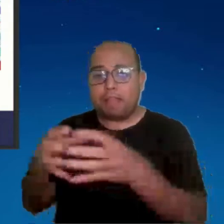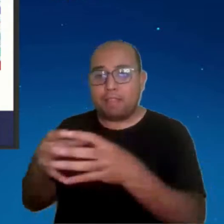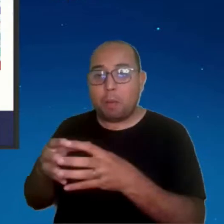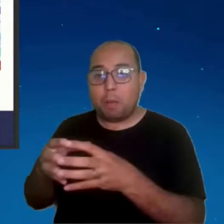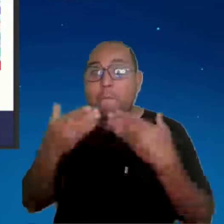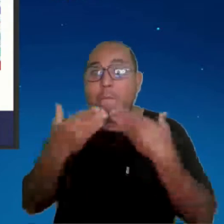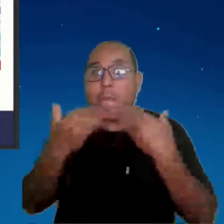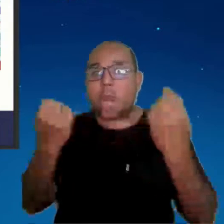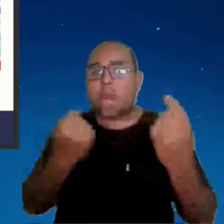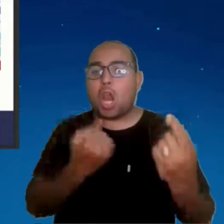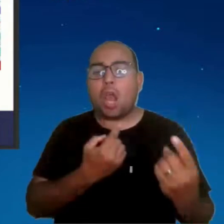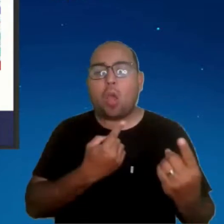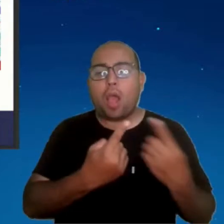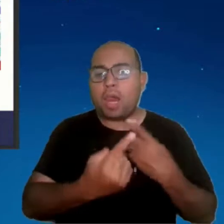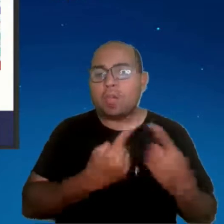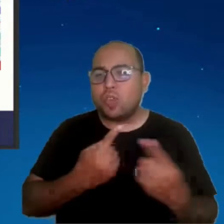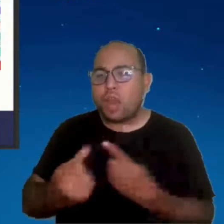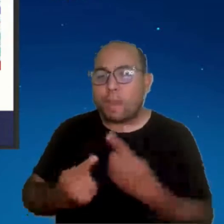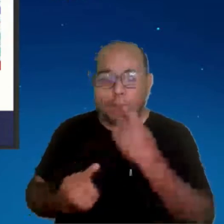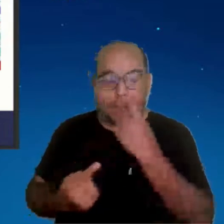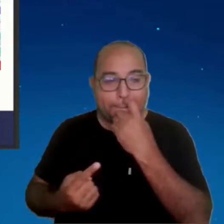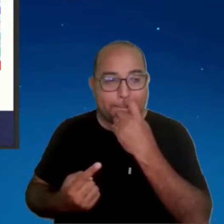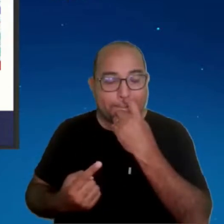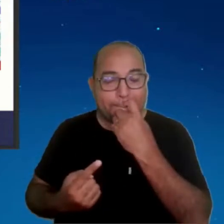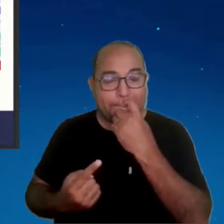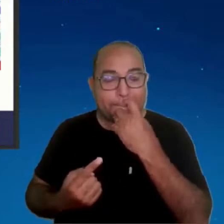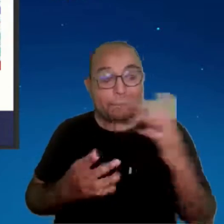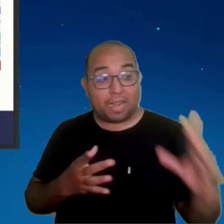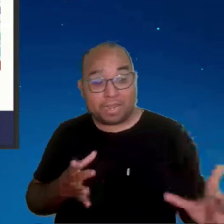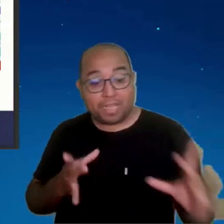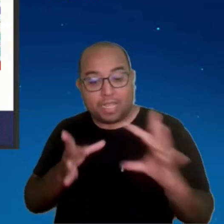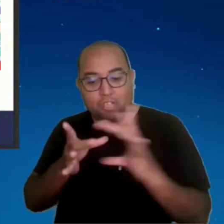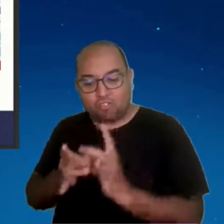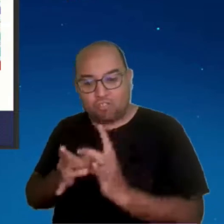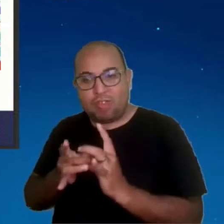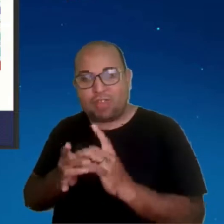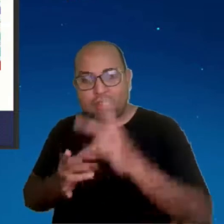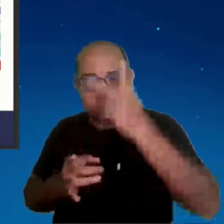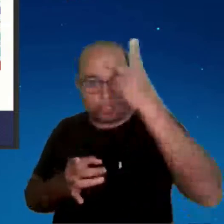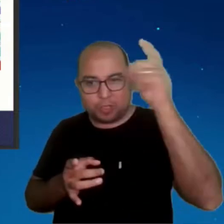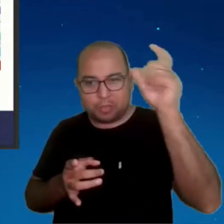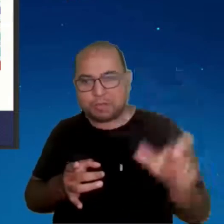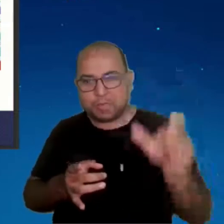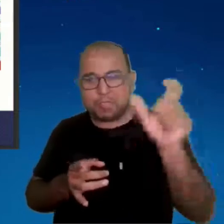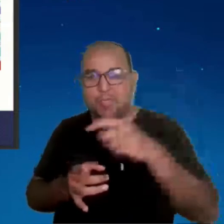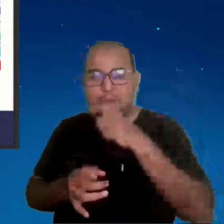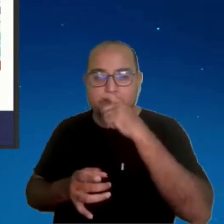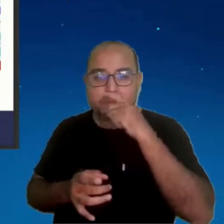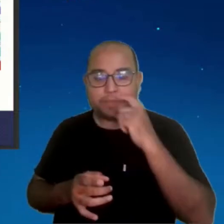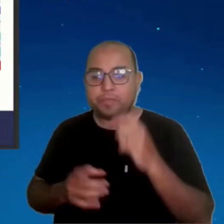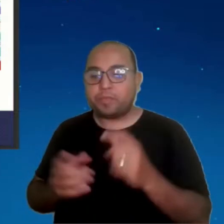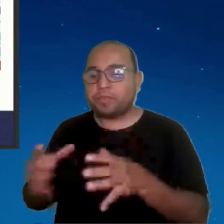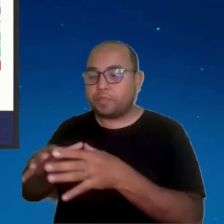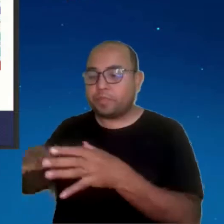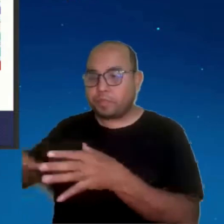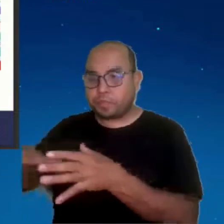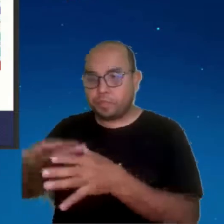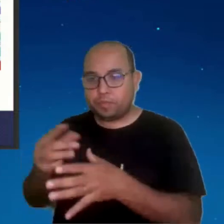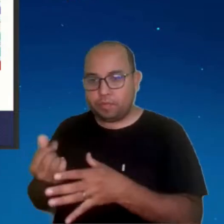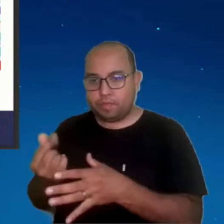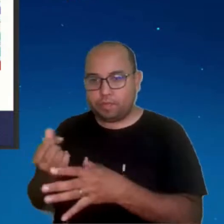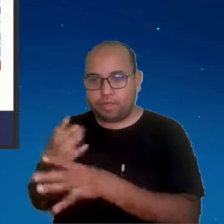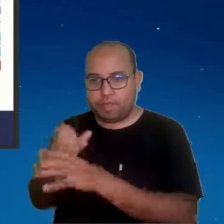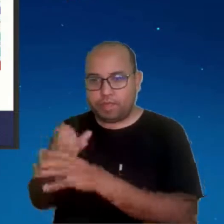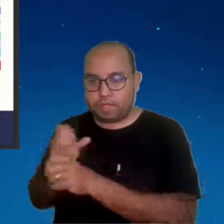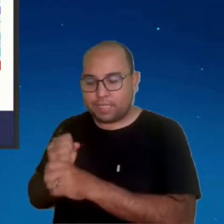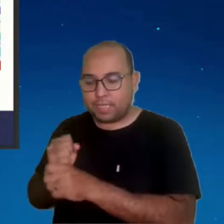o relacionamento, para engajar as pessoas, né? Então, assim, tem departamentos, assim, departamento financeiro tá lá, Marisa,